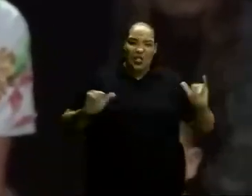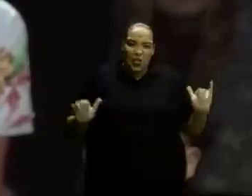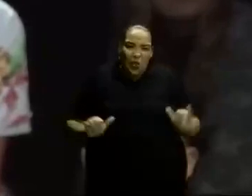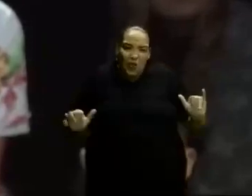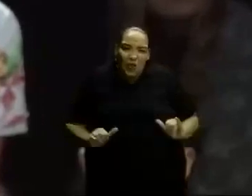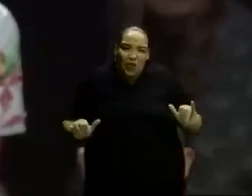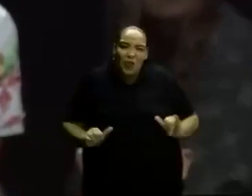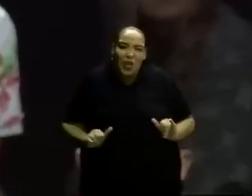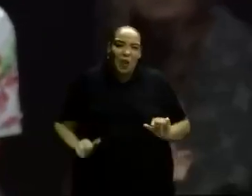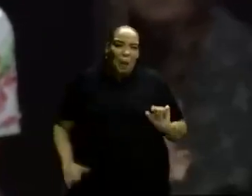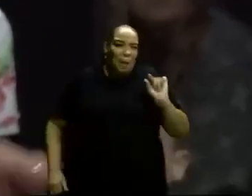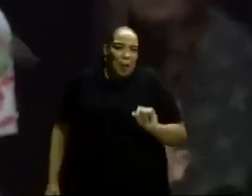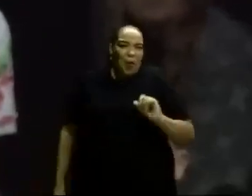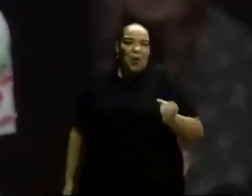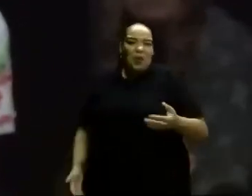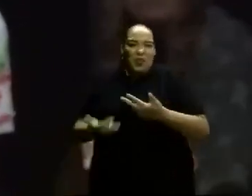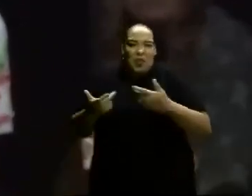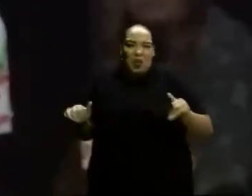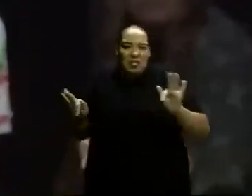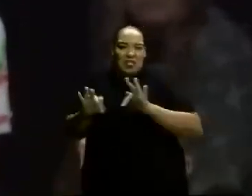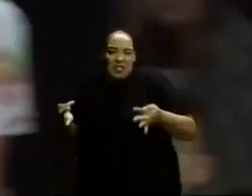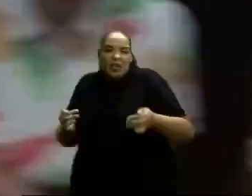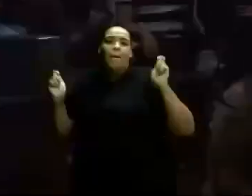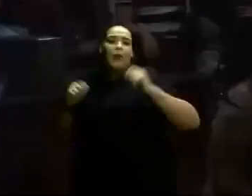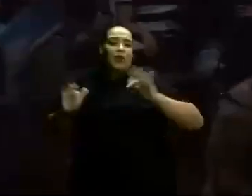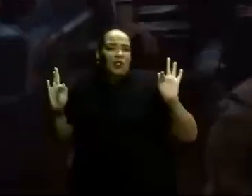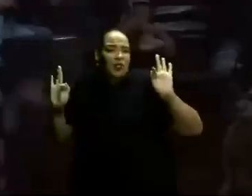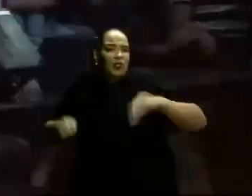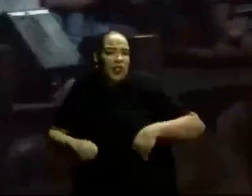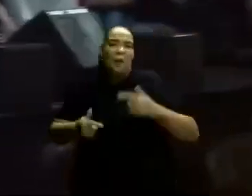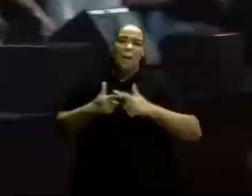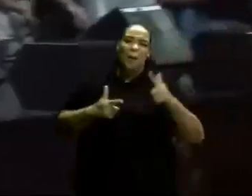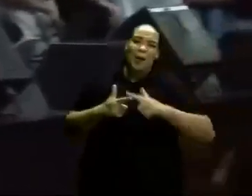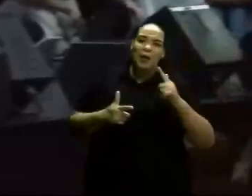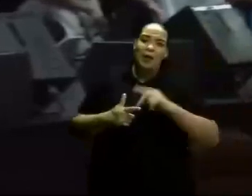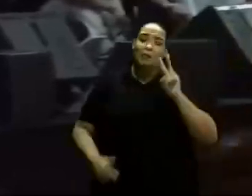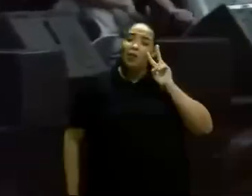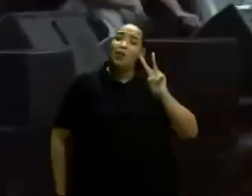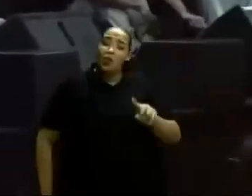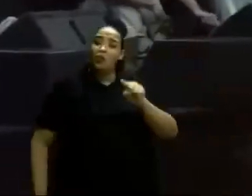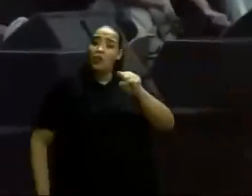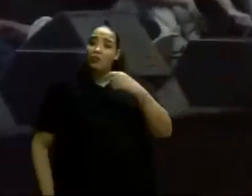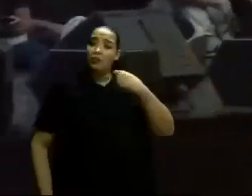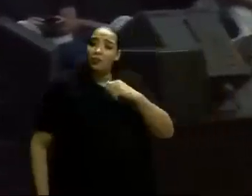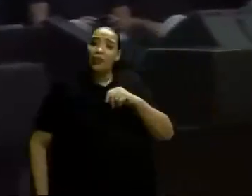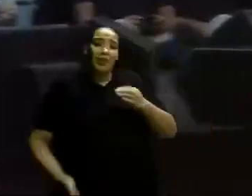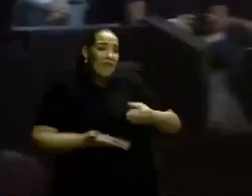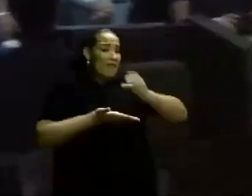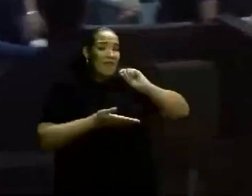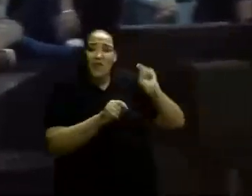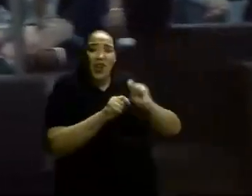passou, um pouco de vinagre é o suficiente para fechar essa questão. Olha para quem está do teu lado aí agora e diga: bebe